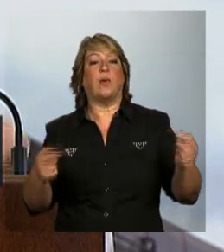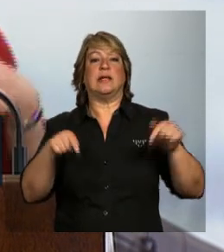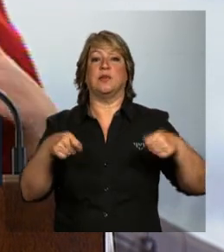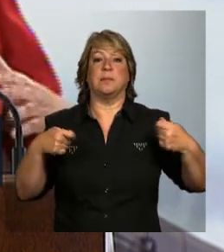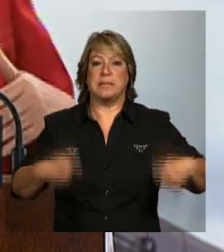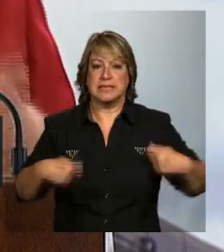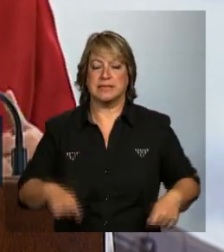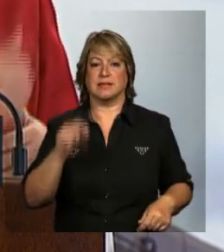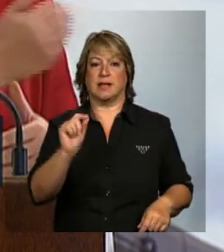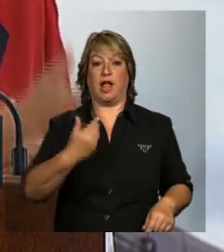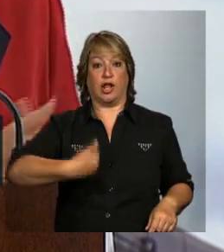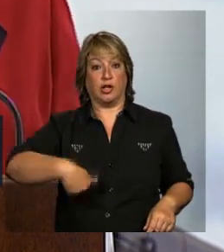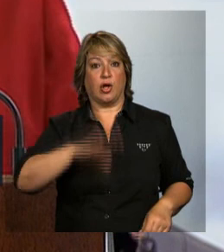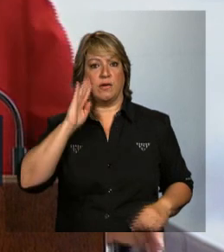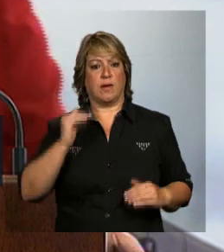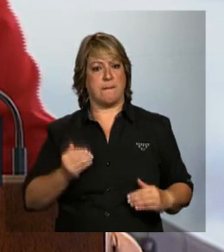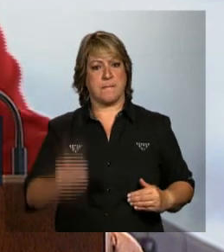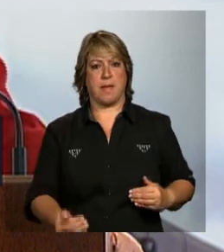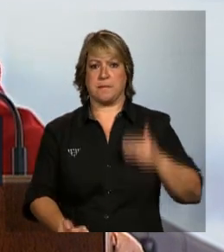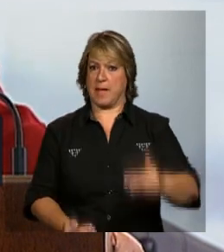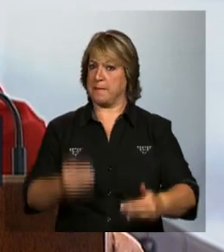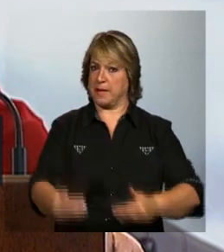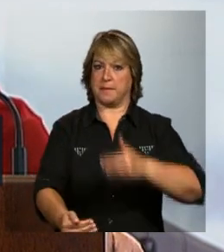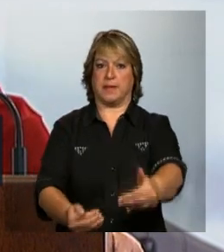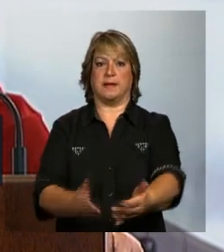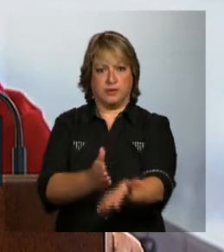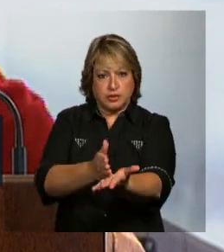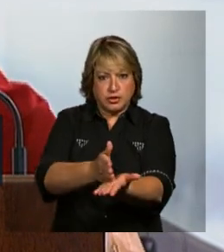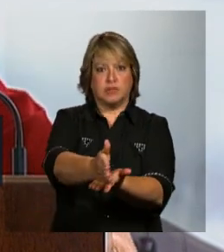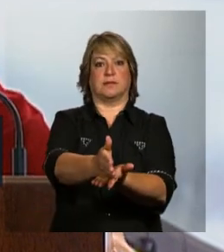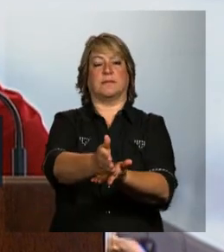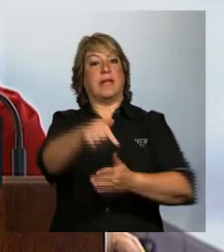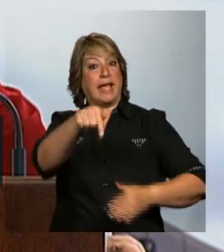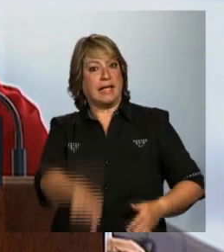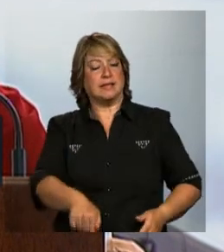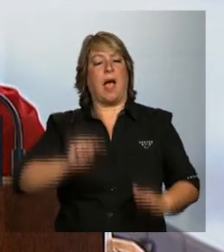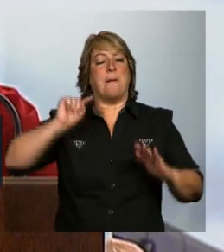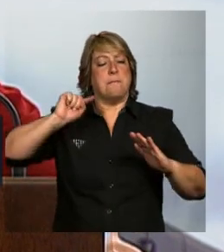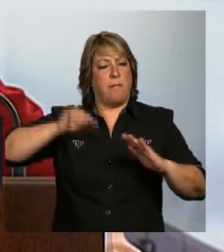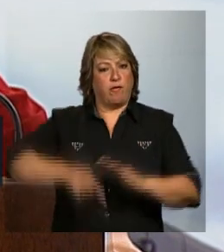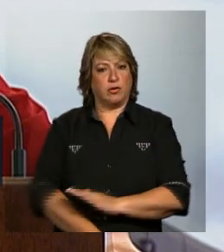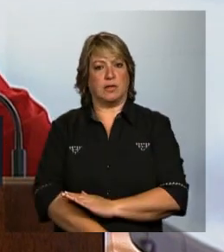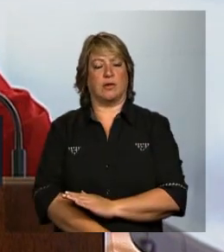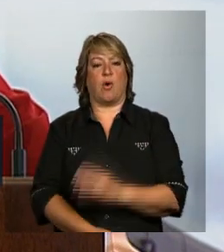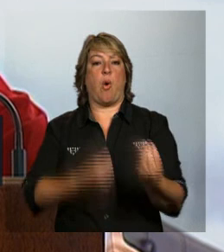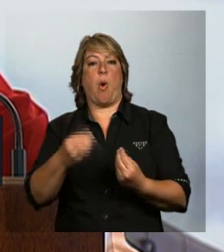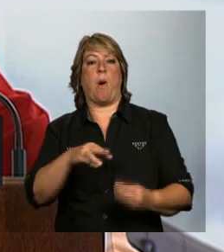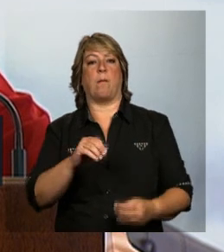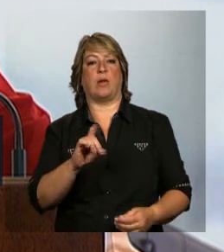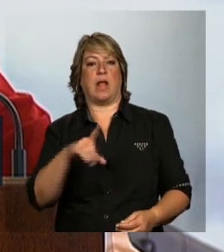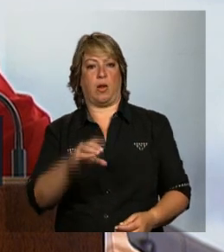gente de Outros tantos passos na direção deste aprofundamento de um